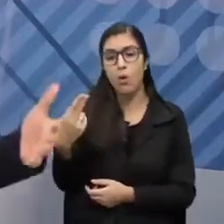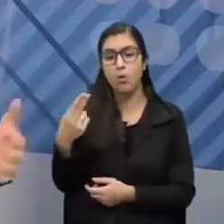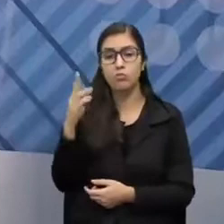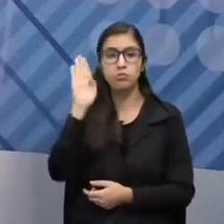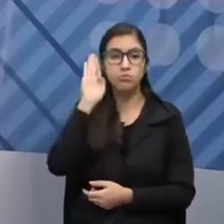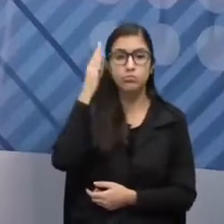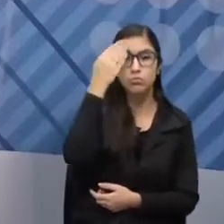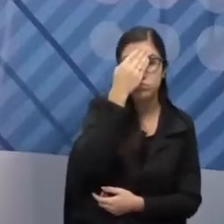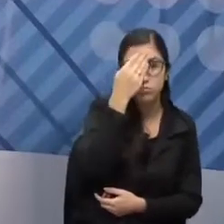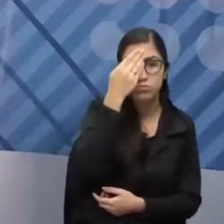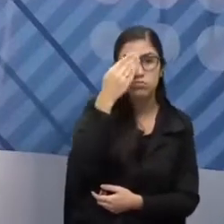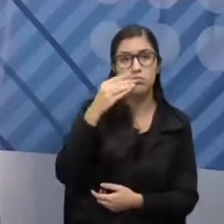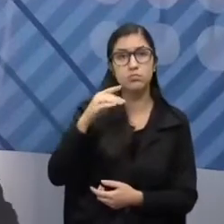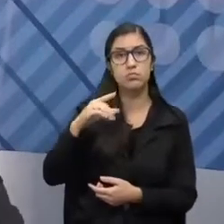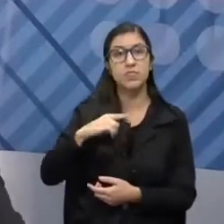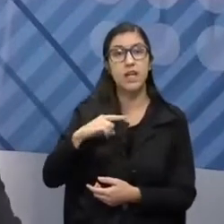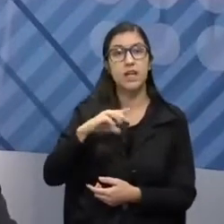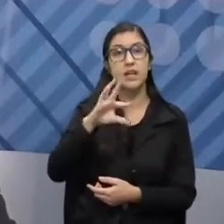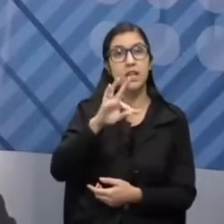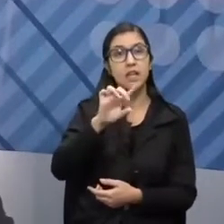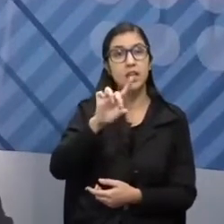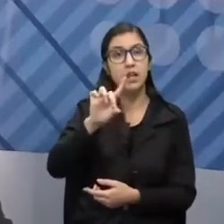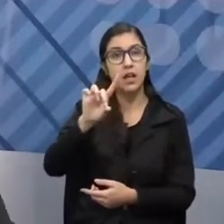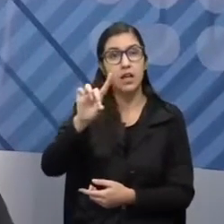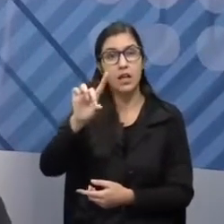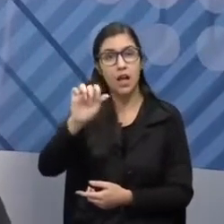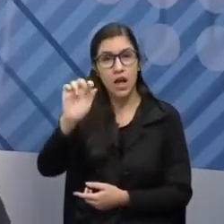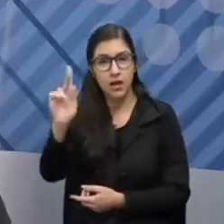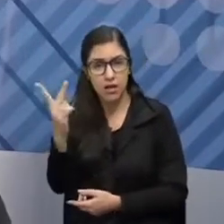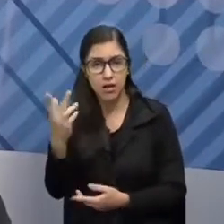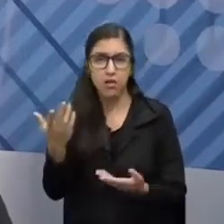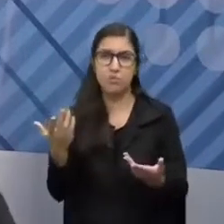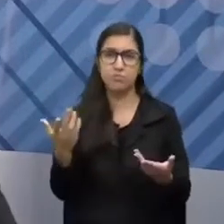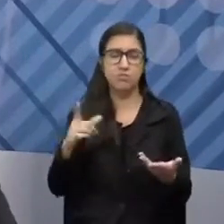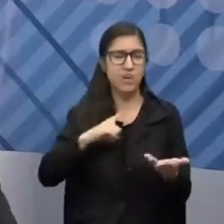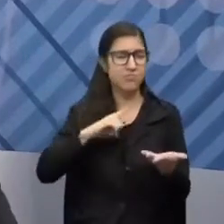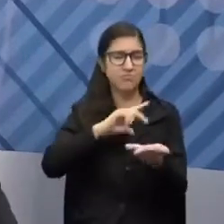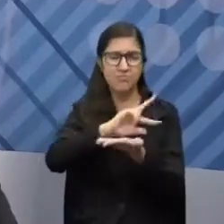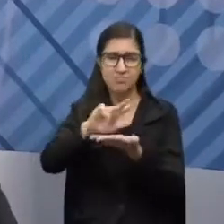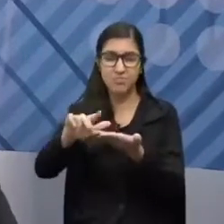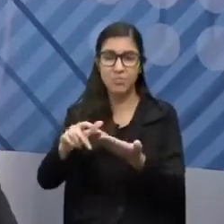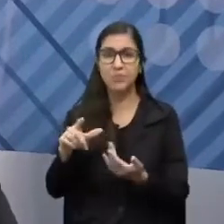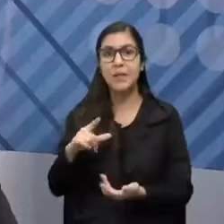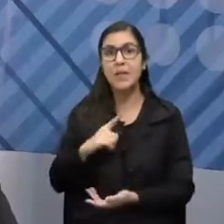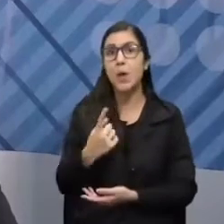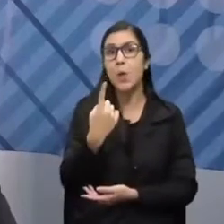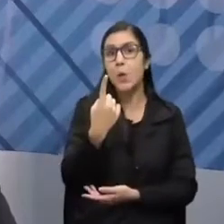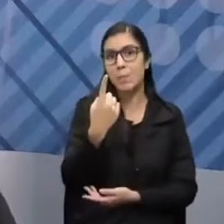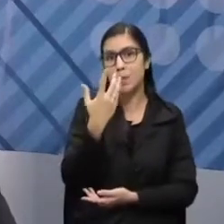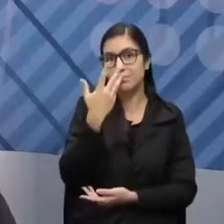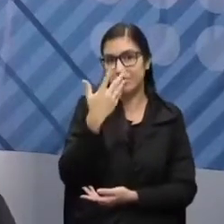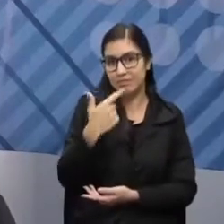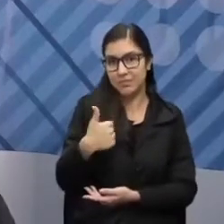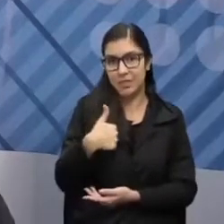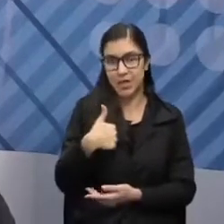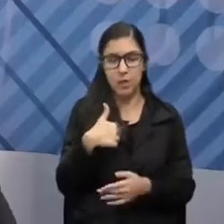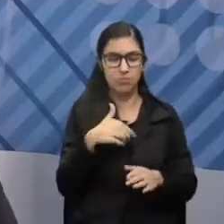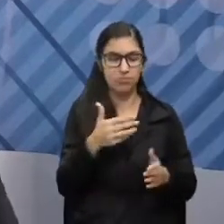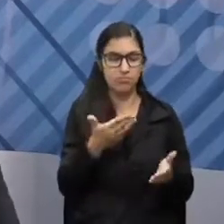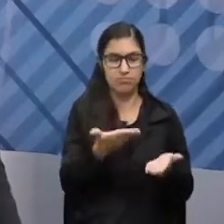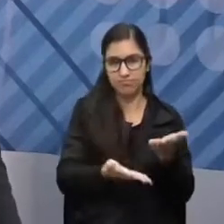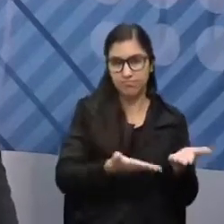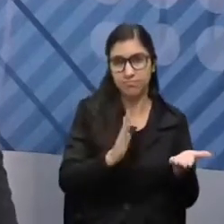e déficit de atenção e hiperatividade. Então, eu atendo uma garotinha desde os 4 anos, hoje